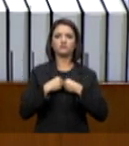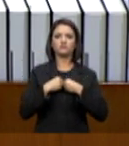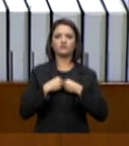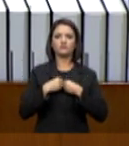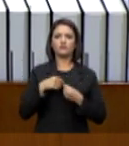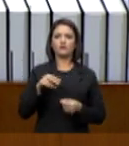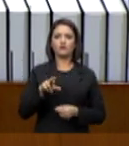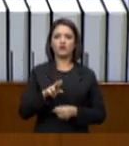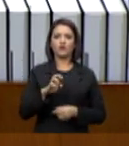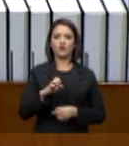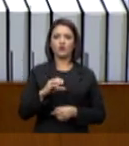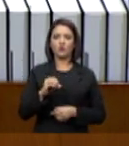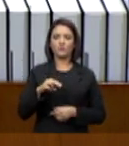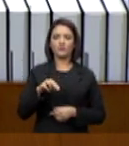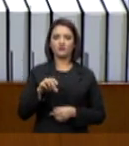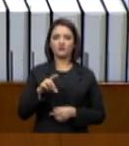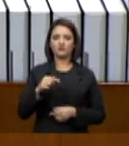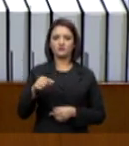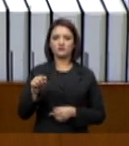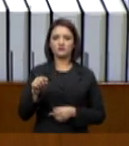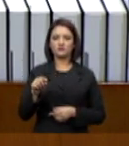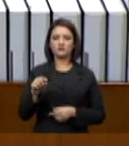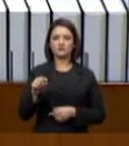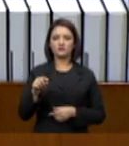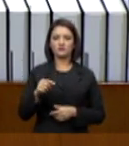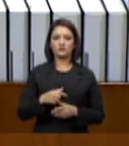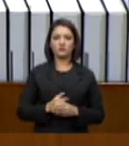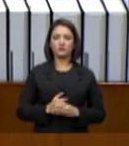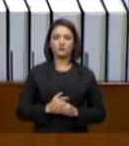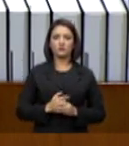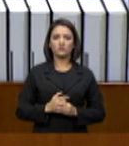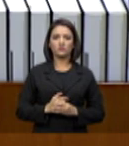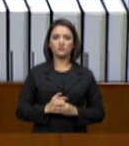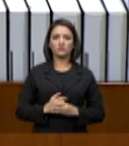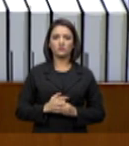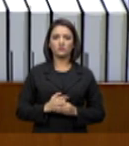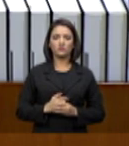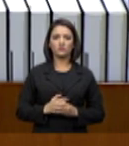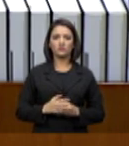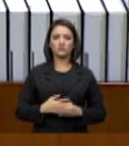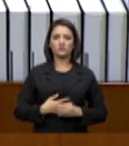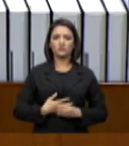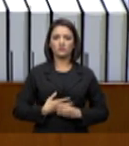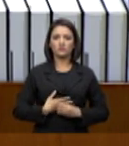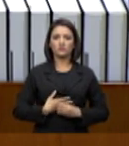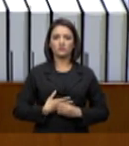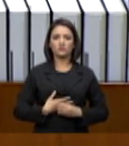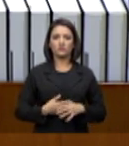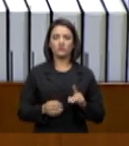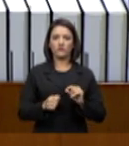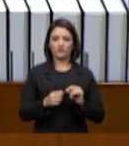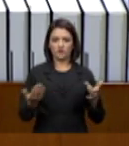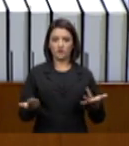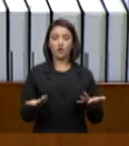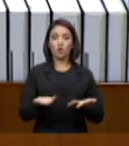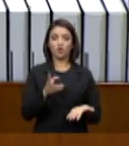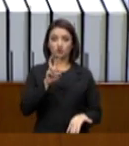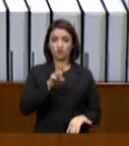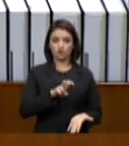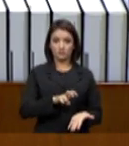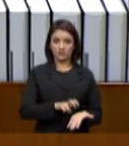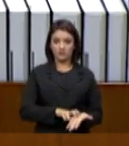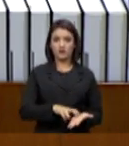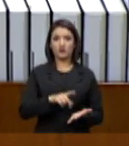62 17 de março 2020 por mim é ditada e hoje pela manhã referendada pelo colegiado do conselho